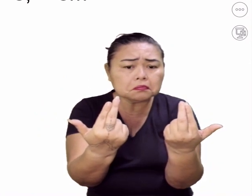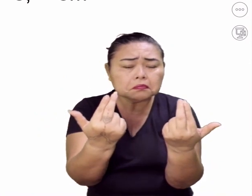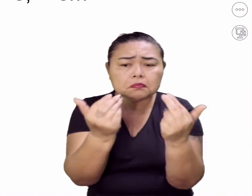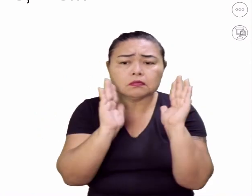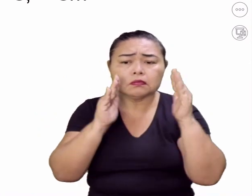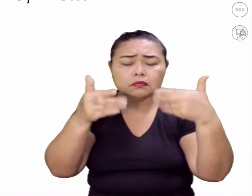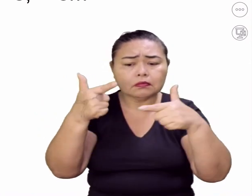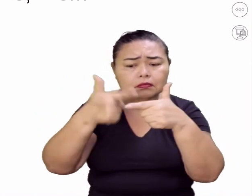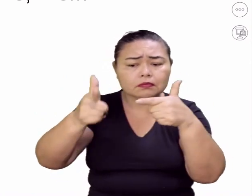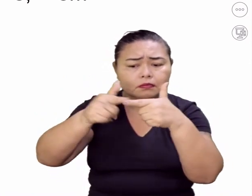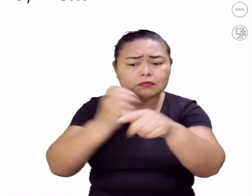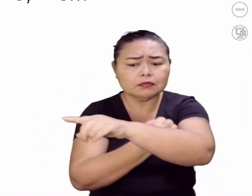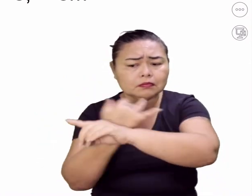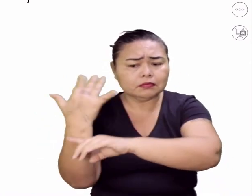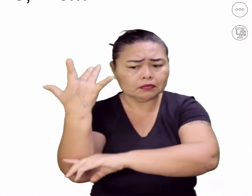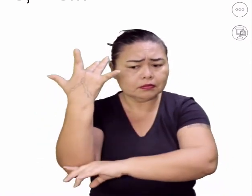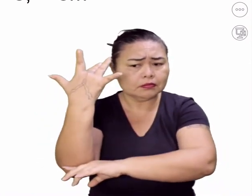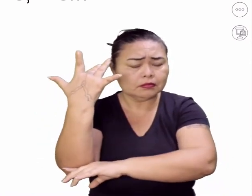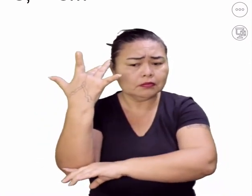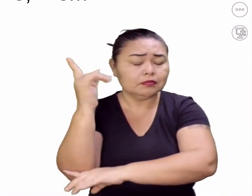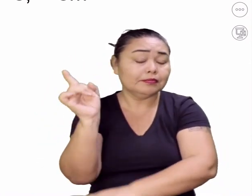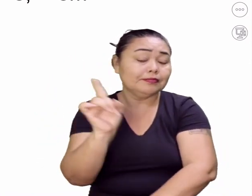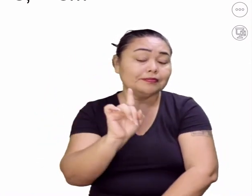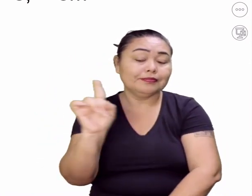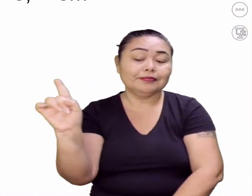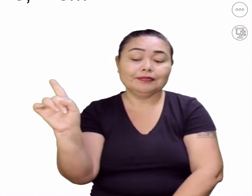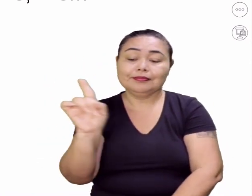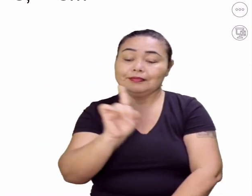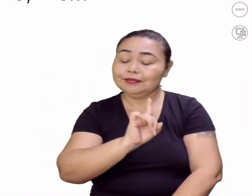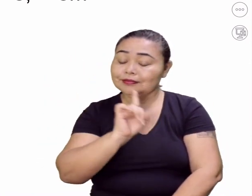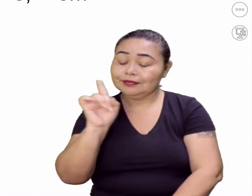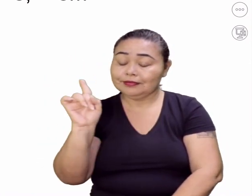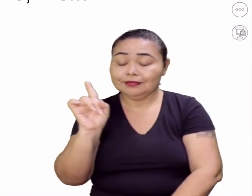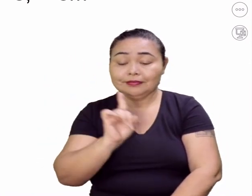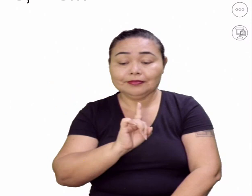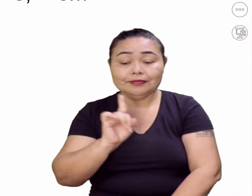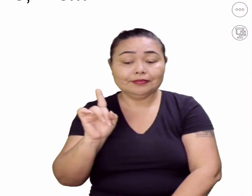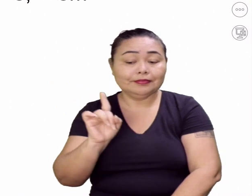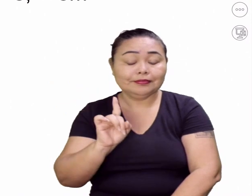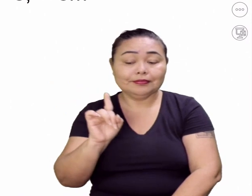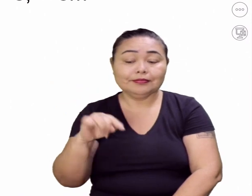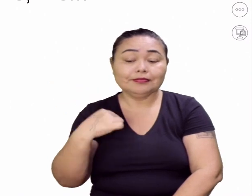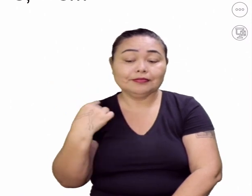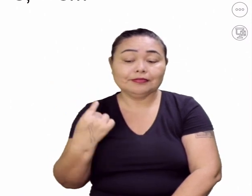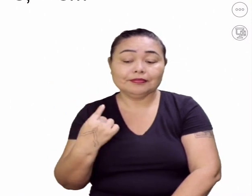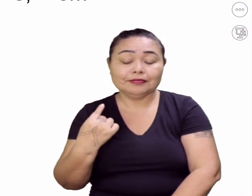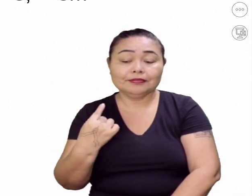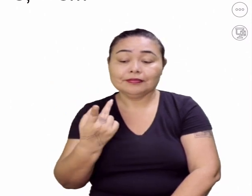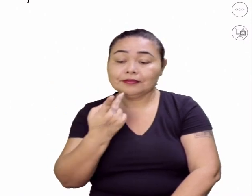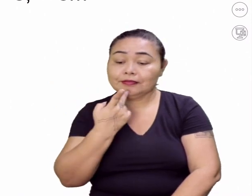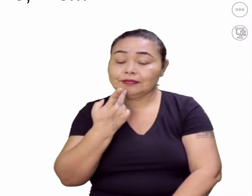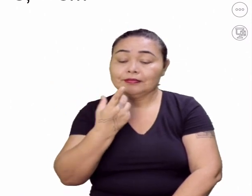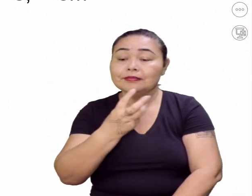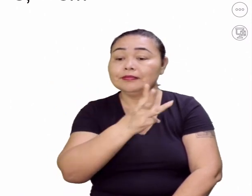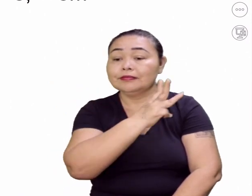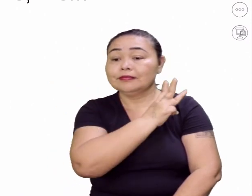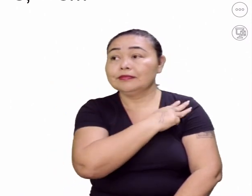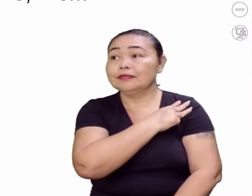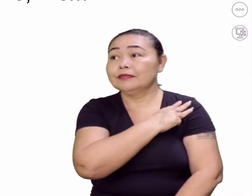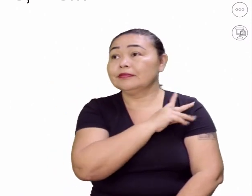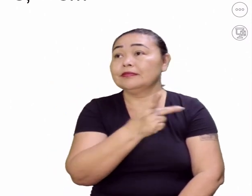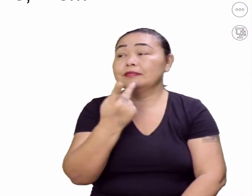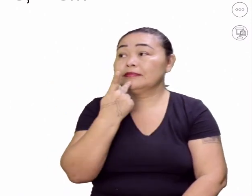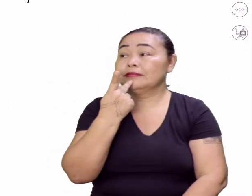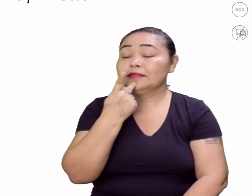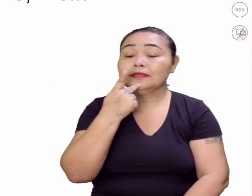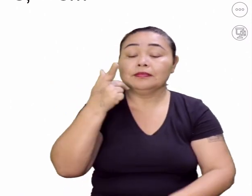respeito dos problemas ambientais? Não, né? A gente está lá, quando estiver lá no terceiro ano, a gente vai até falar,